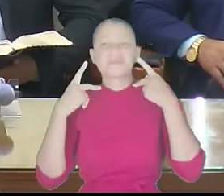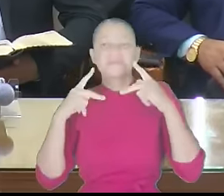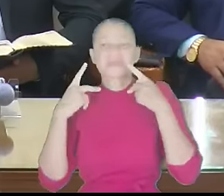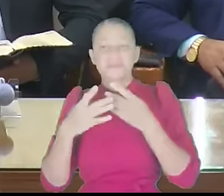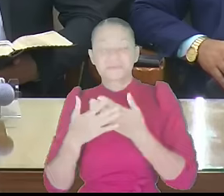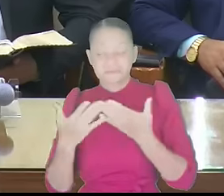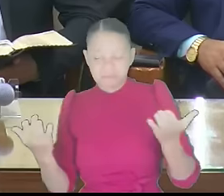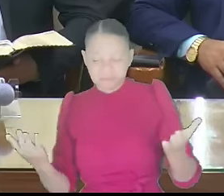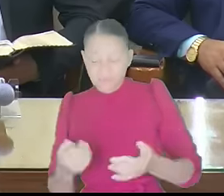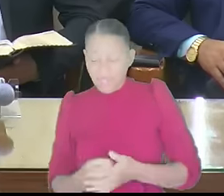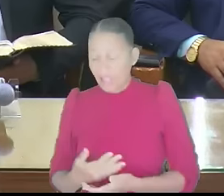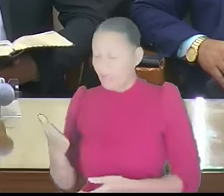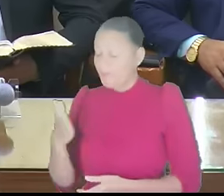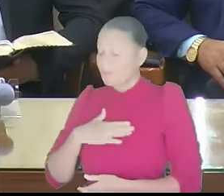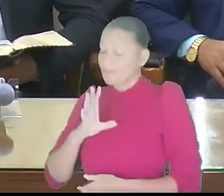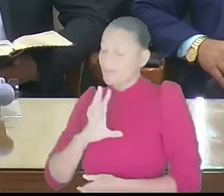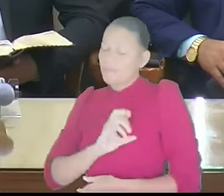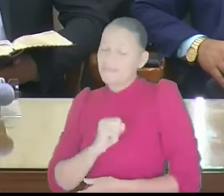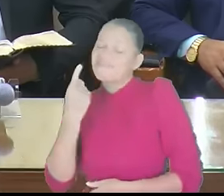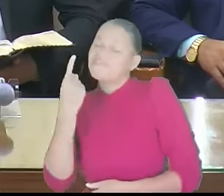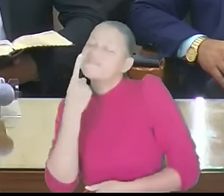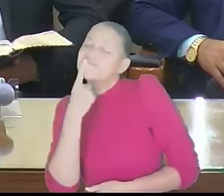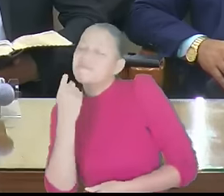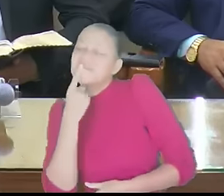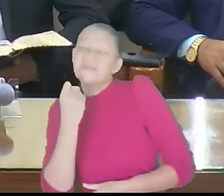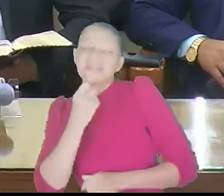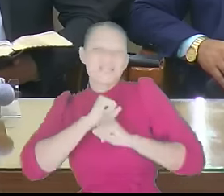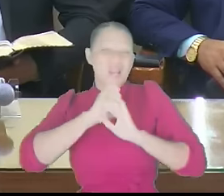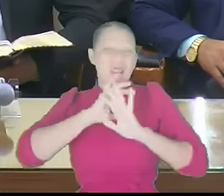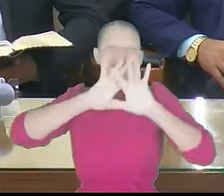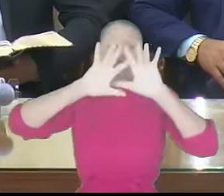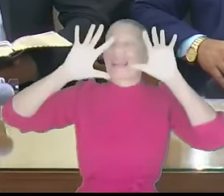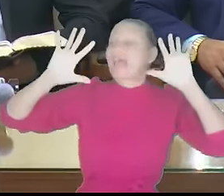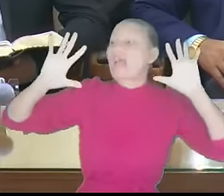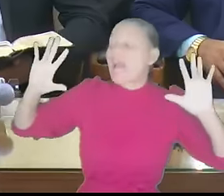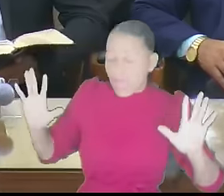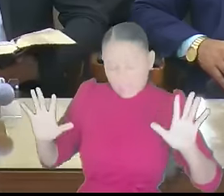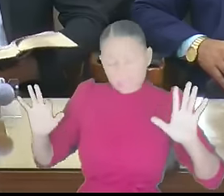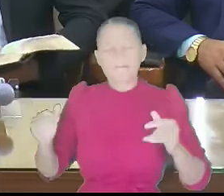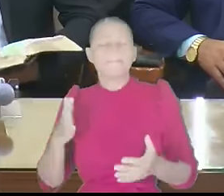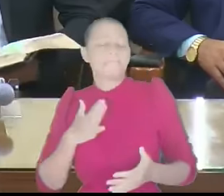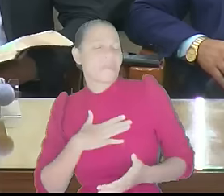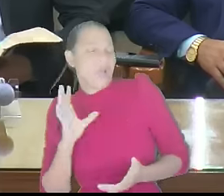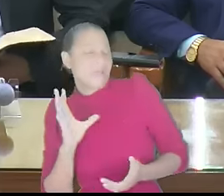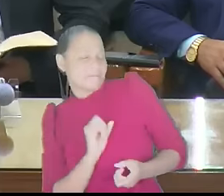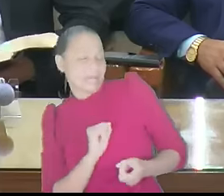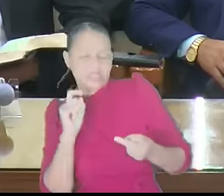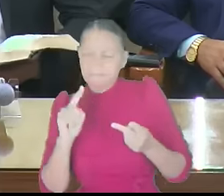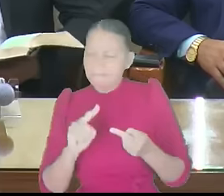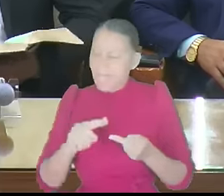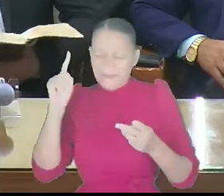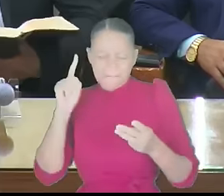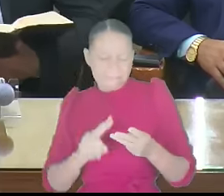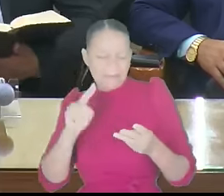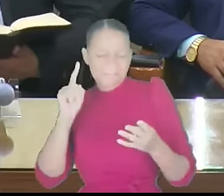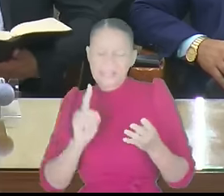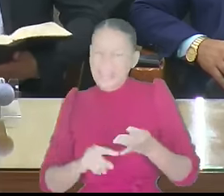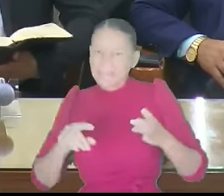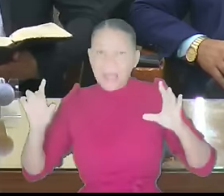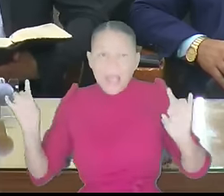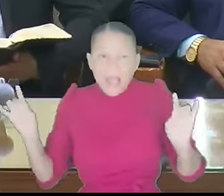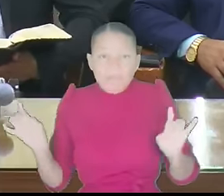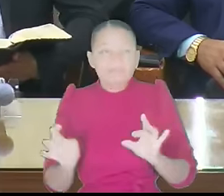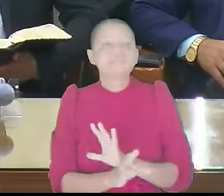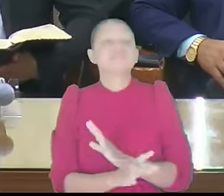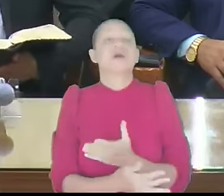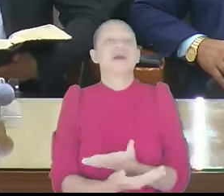é cândido, rubicundo, o meu amado é assim, o meu amado é assim, o meu amado é assim. Quando ela termina de falar,